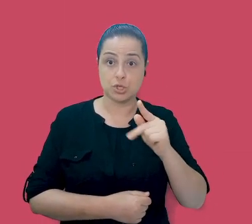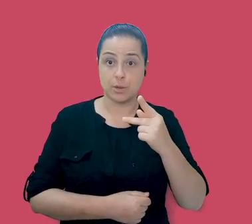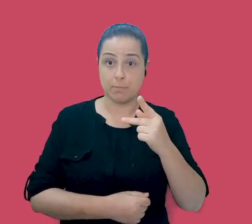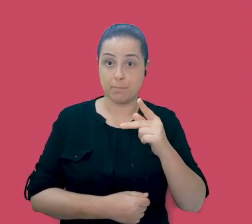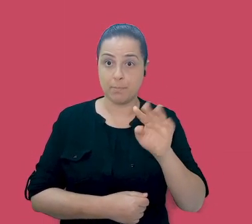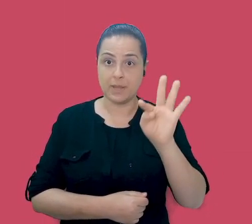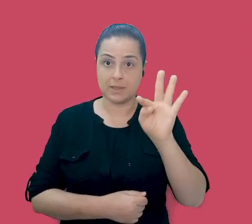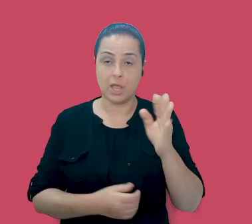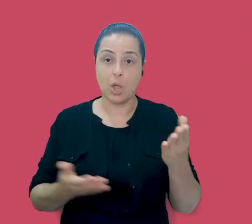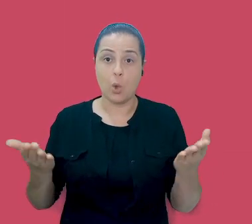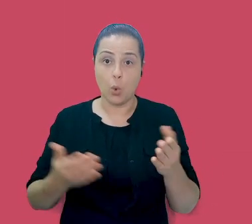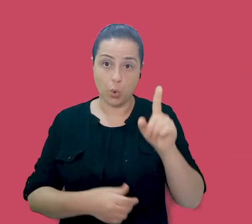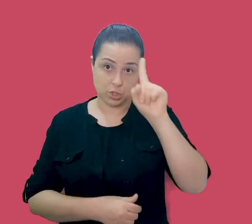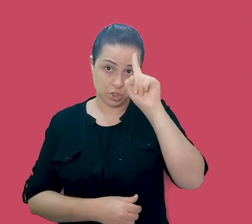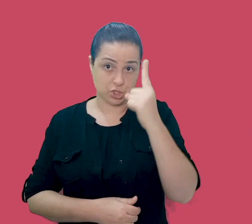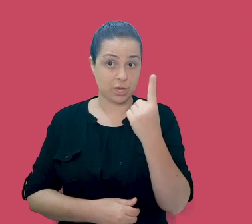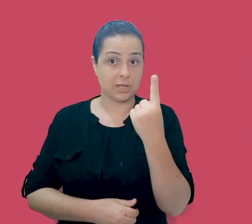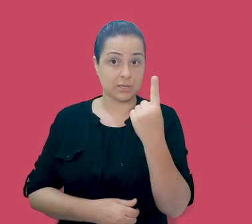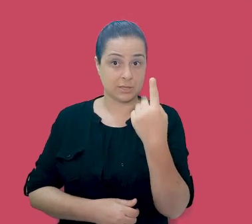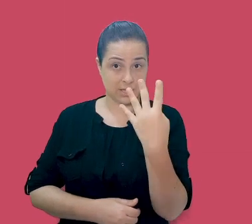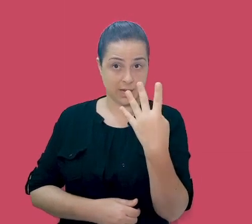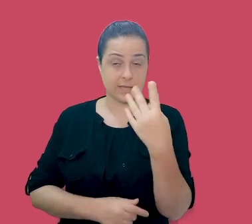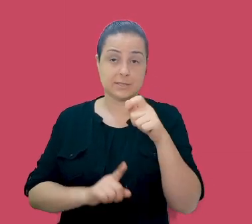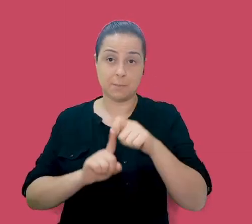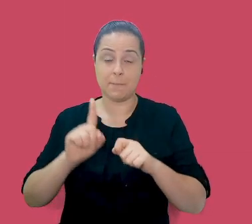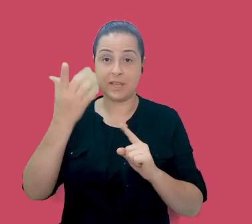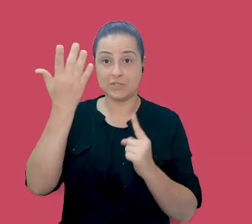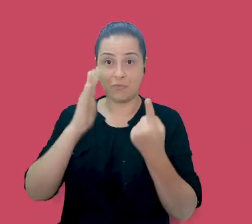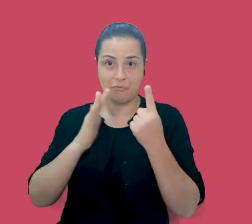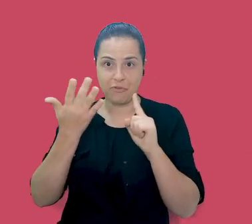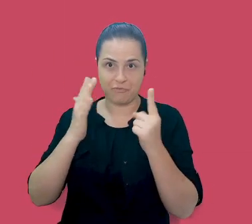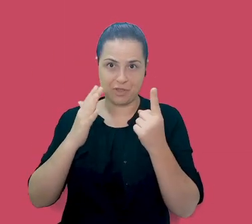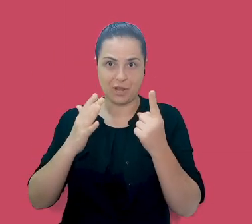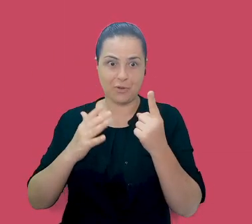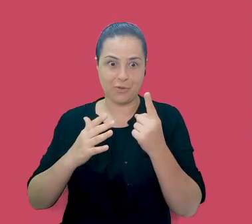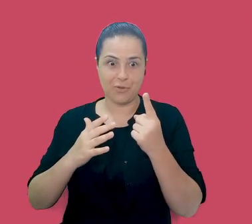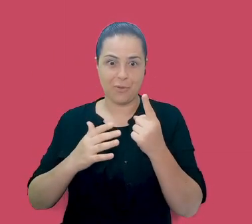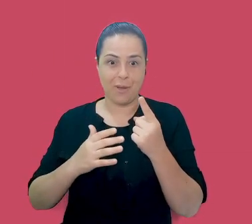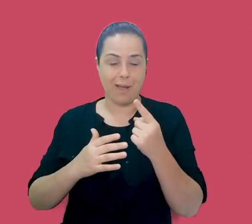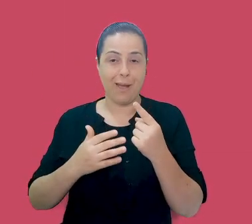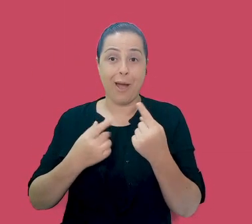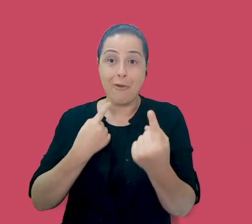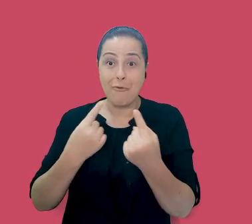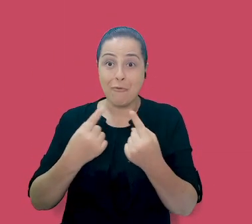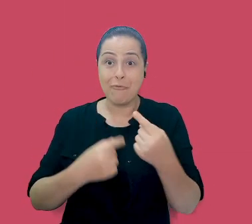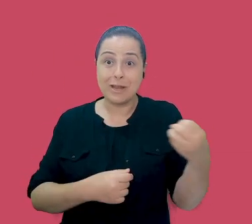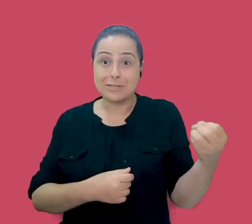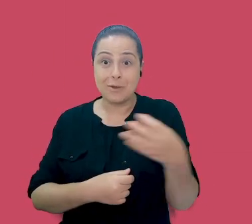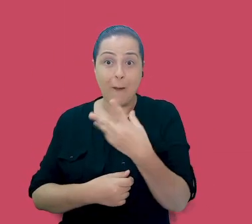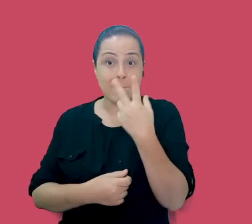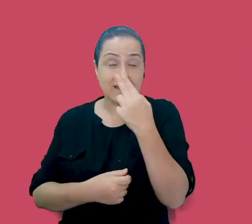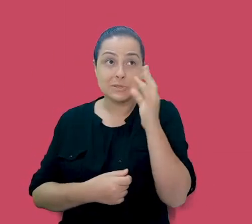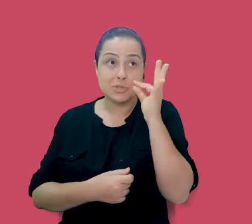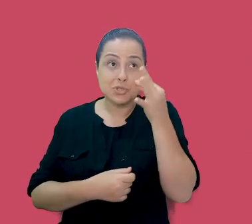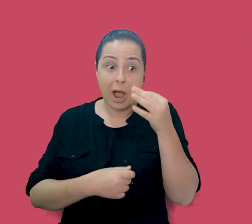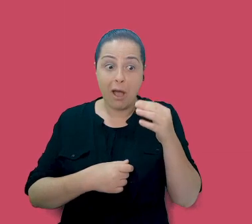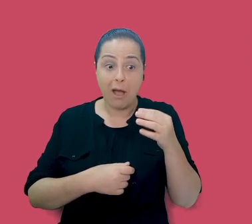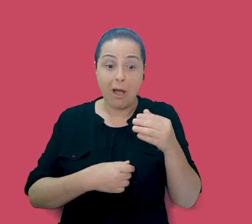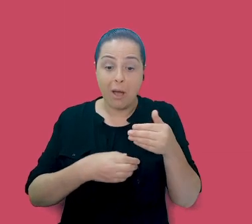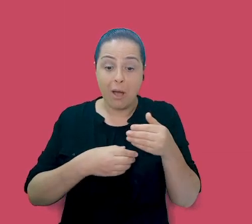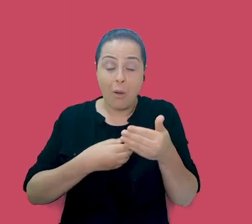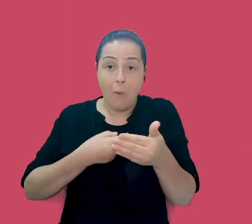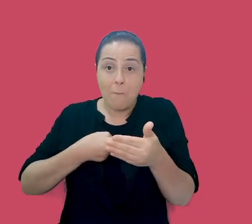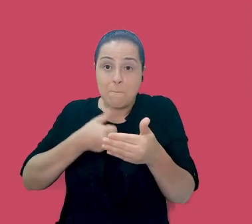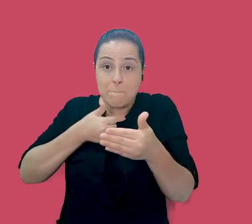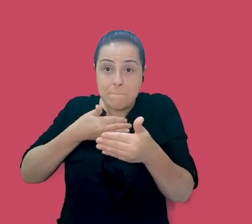né, em fevereiro, 13 de fevereiro, que eu acho que essa conversa, até falei para a Fabiana, vai se tornar obsoleta muito rápido, né, que as coisas estão acontecendo rápido.